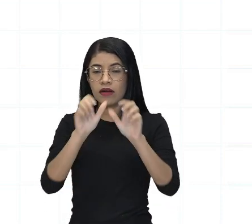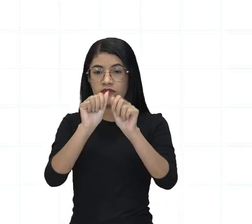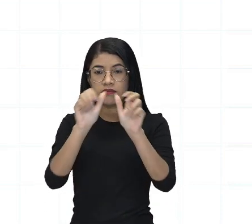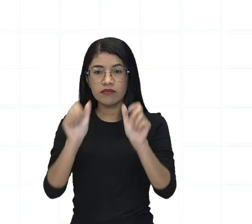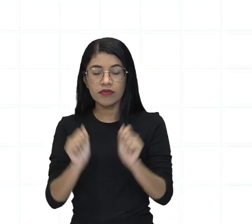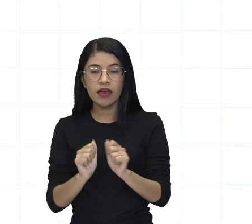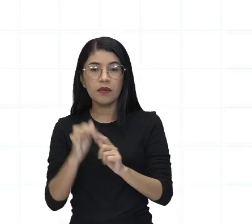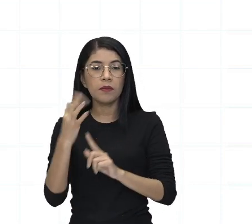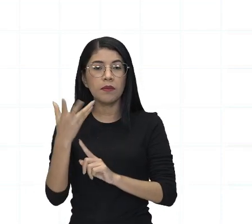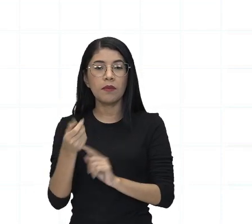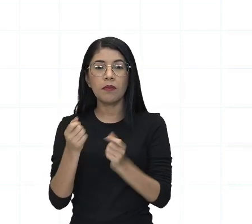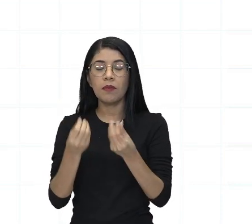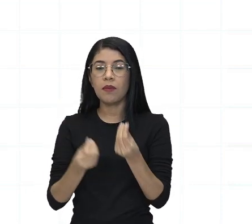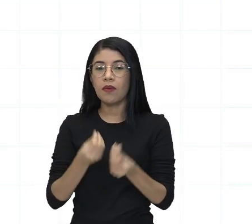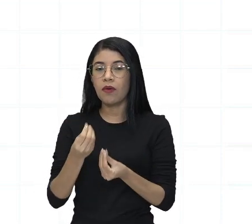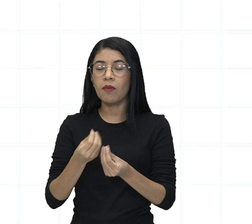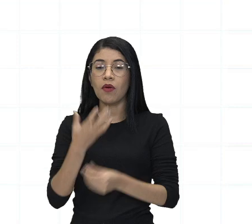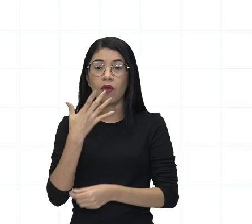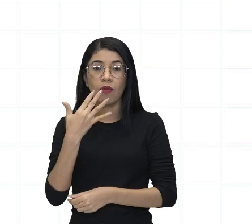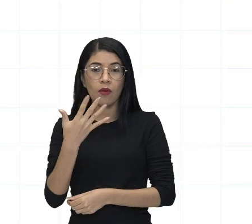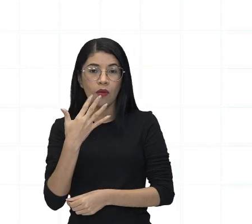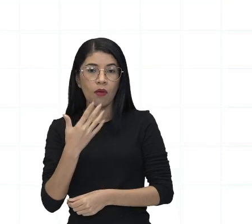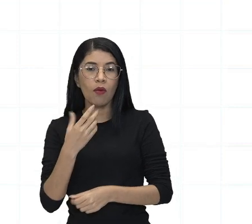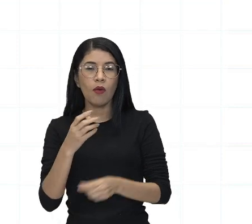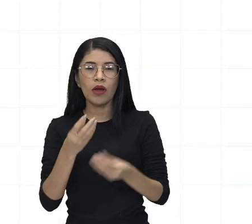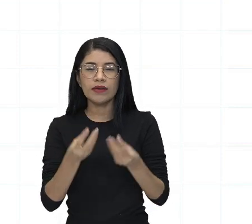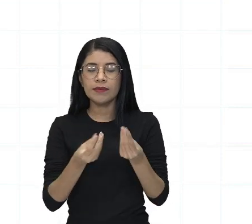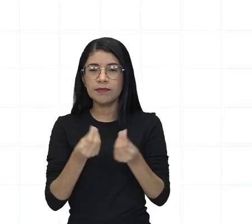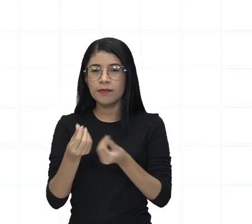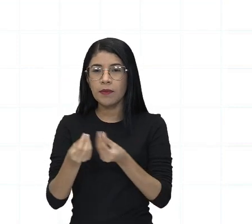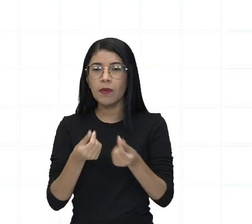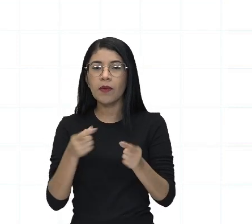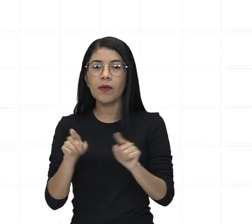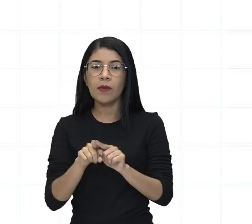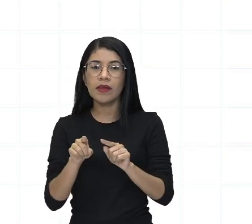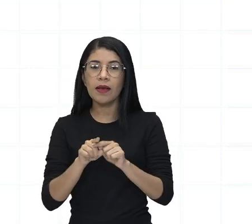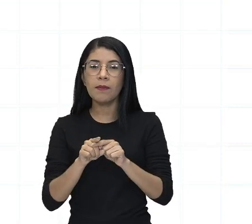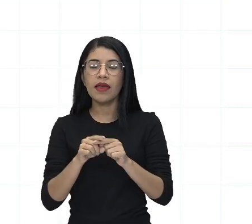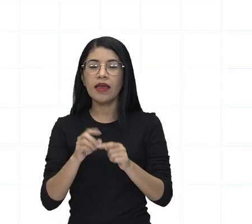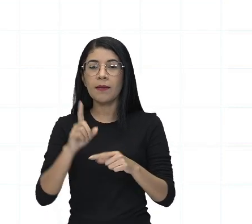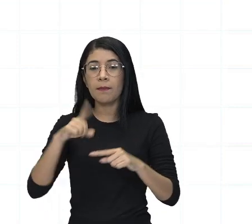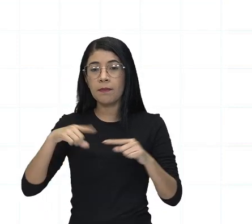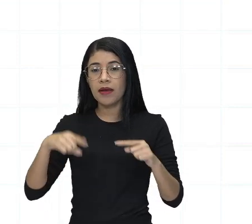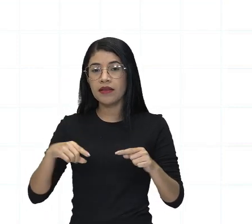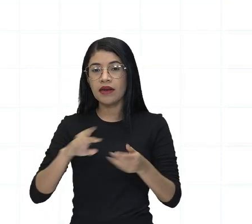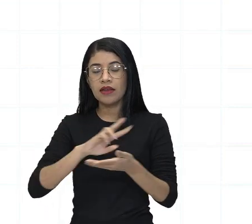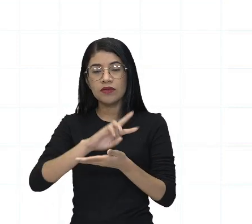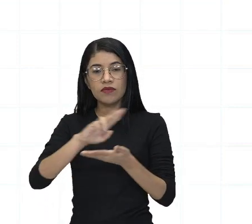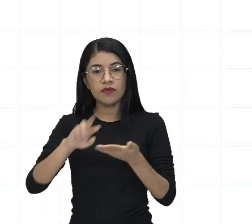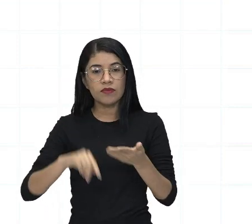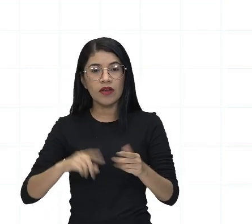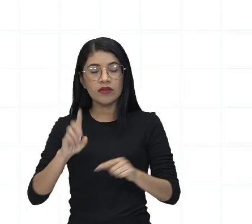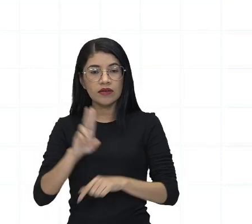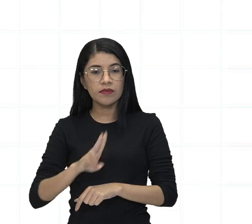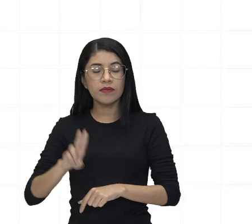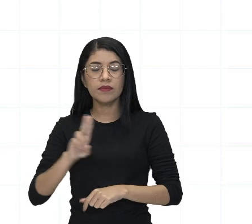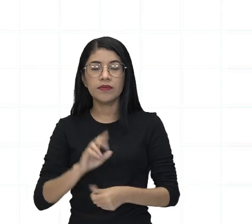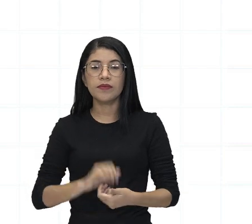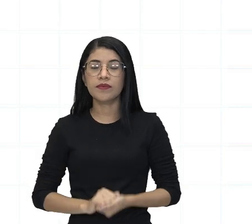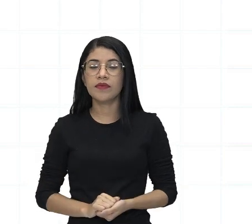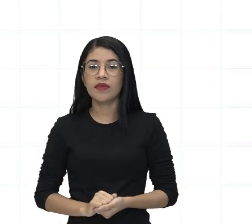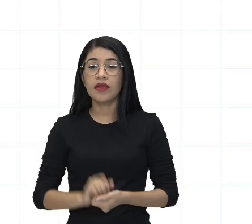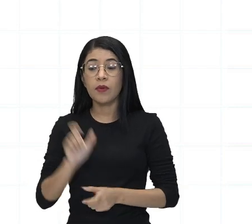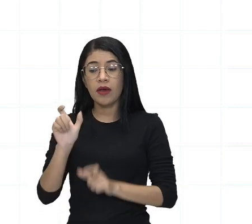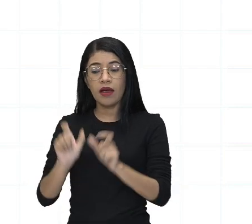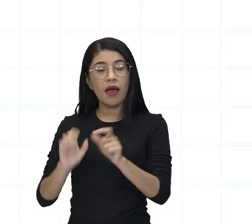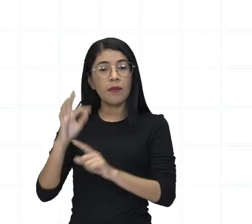ser definidas por cores, texturas ou sobreposição de materiais. Os artistas sempre